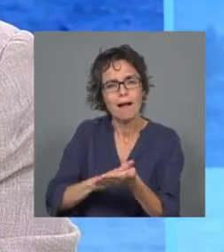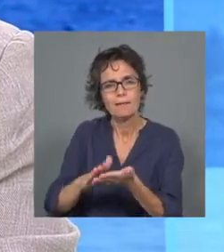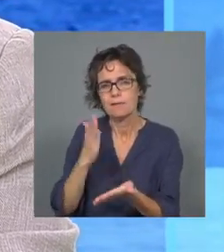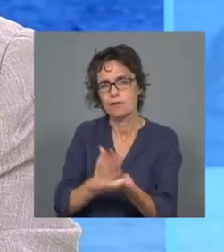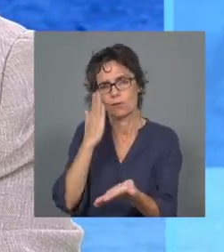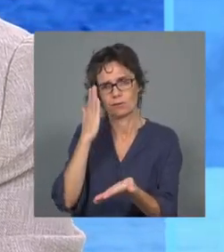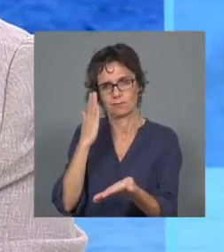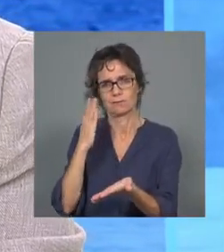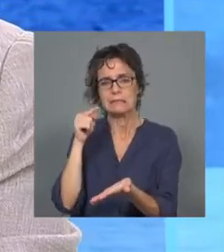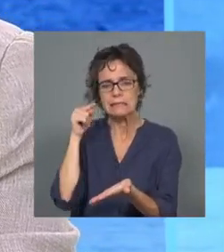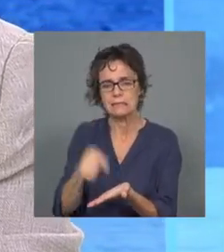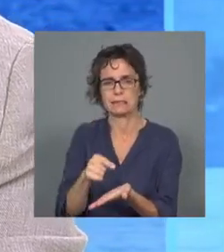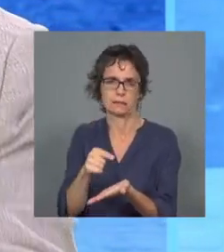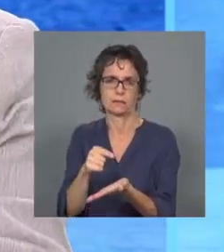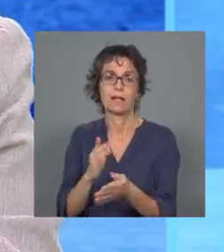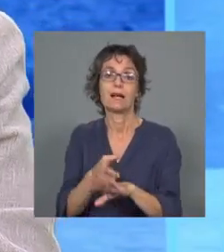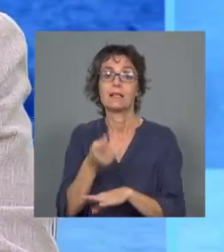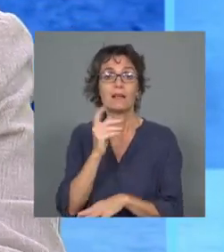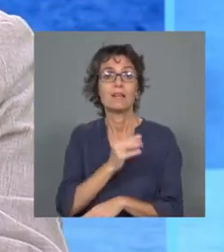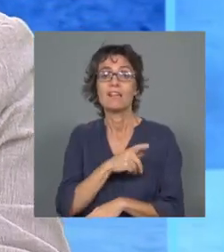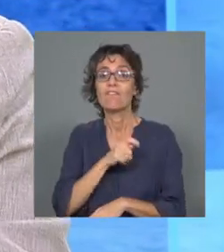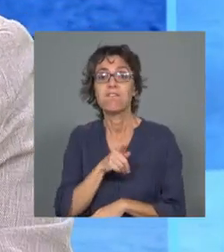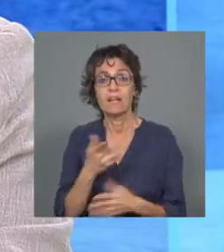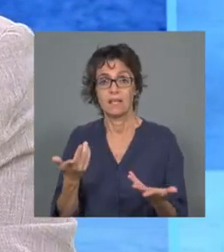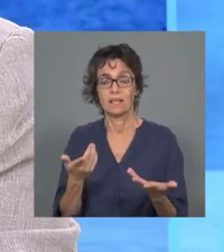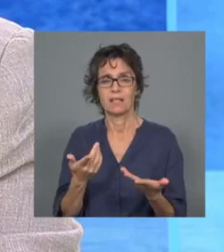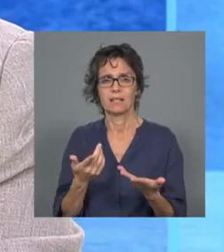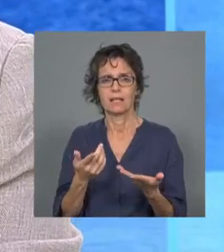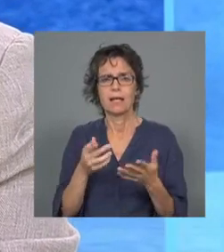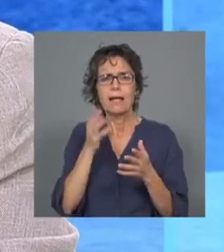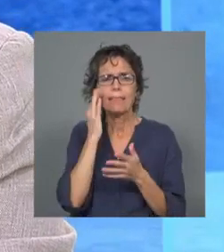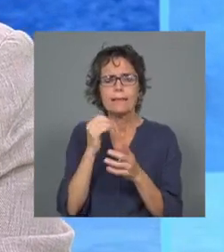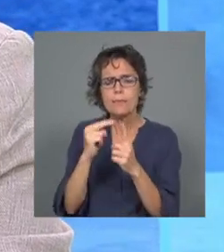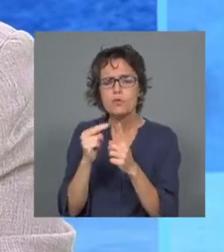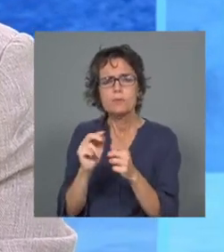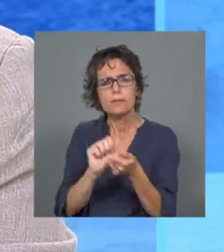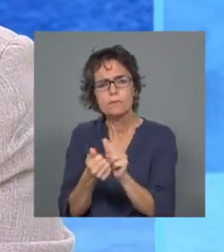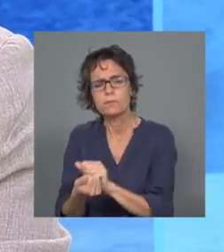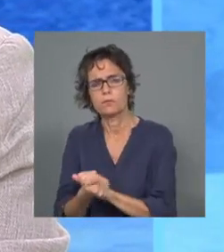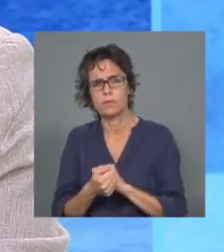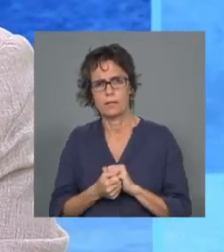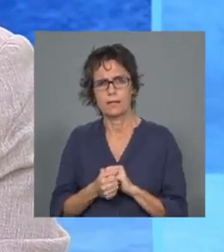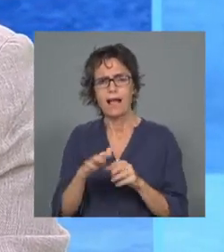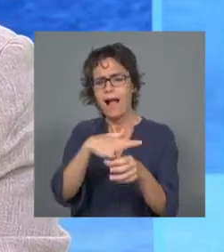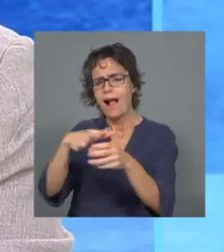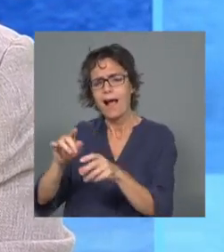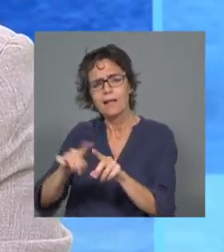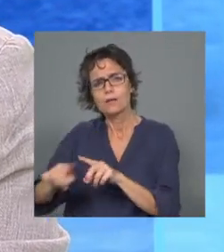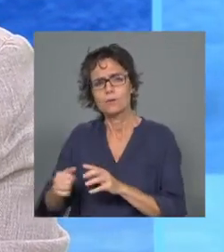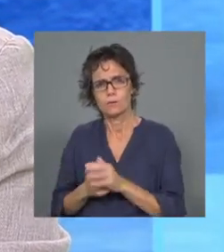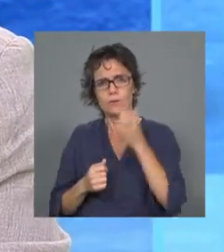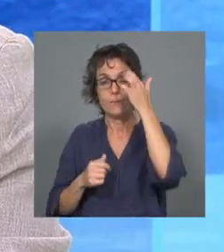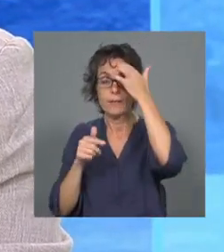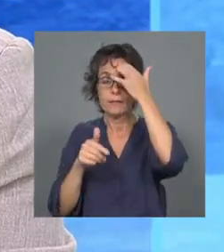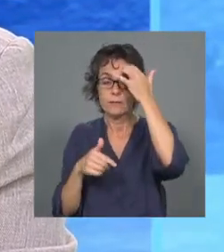recentramento de fé económico, financeiro, pode permitir uma transformação global em que muitos possam chegar a um